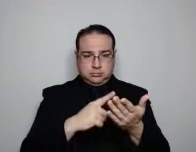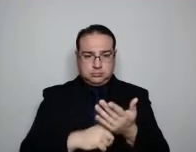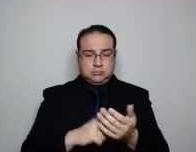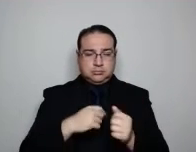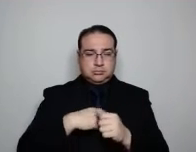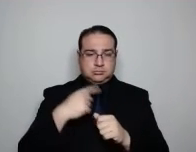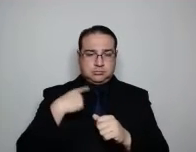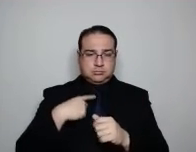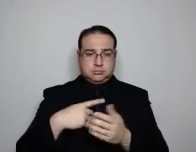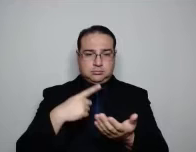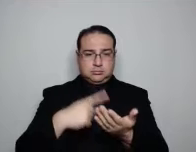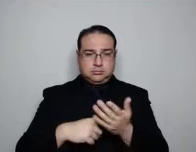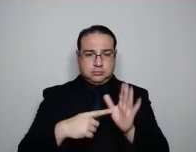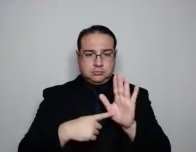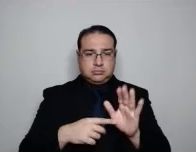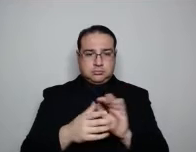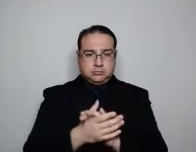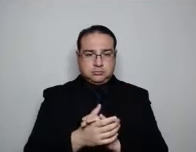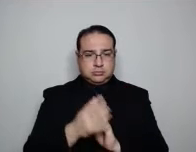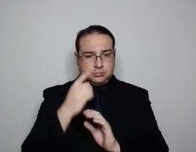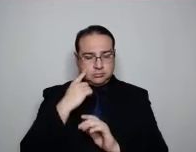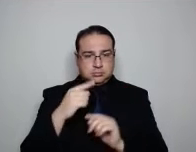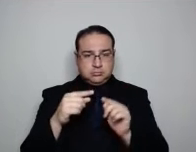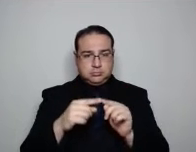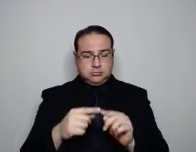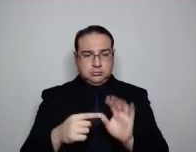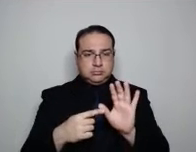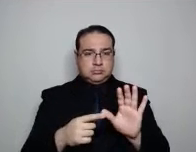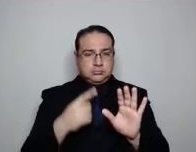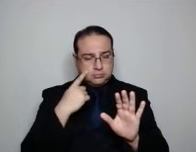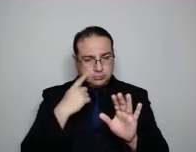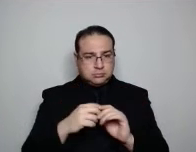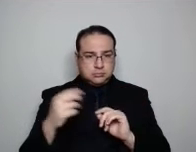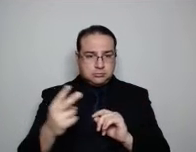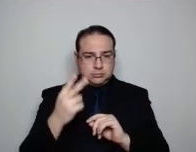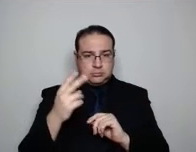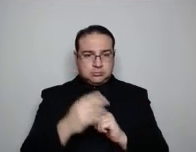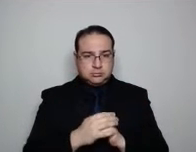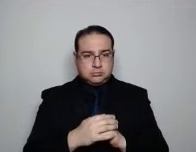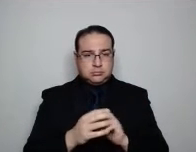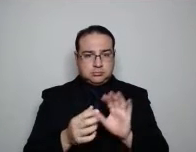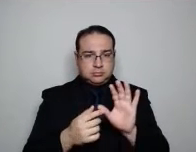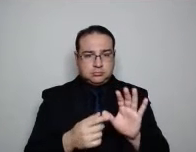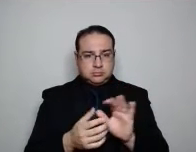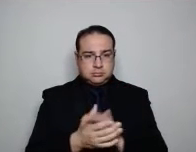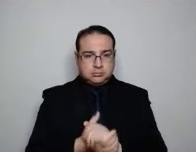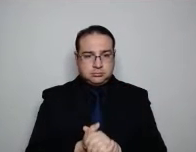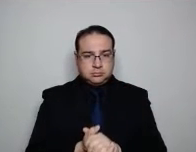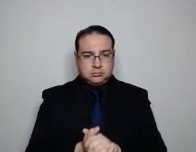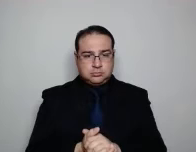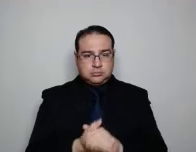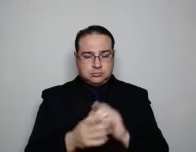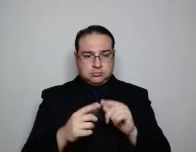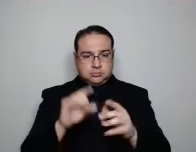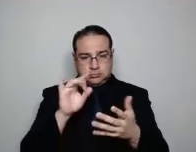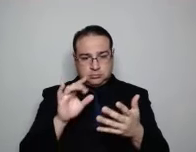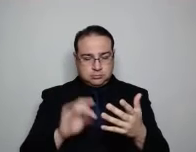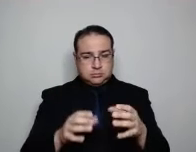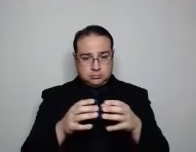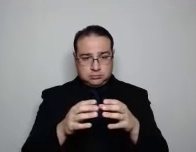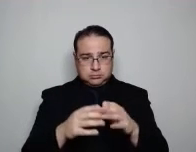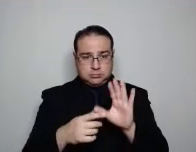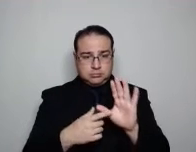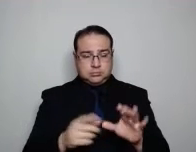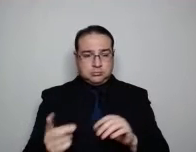credenciamento. E apesar dela dizer que os valores dos honorários são fixos, a gente viu que cada clínica recebe um valor